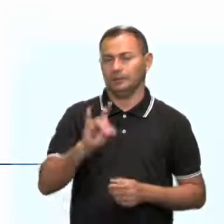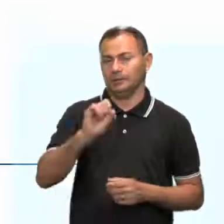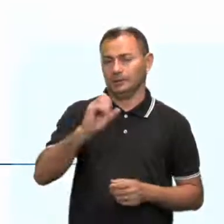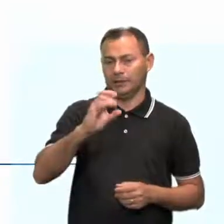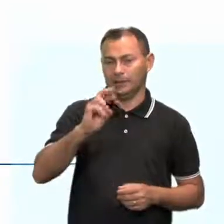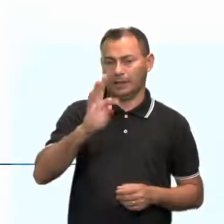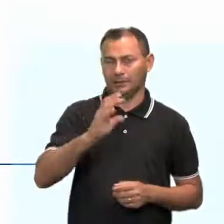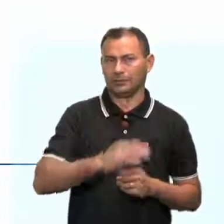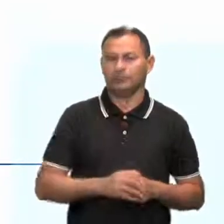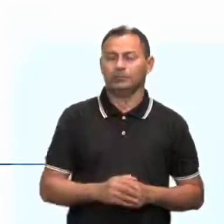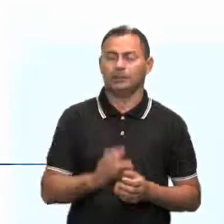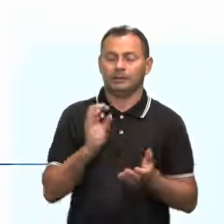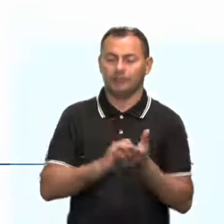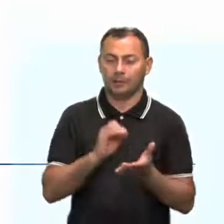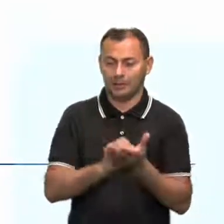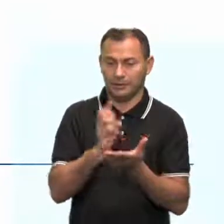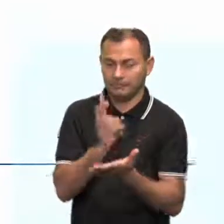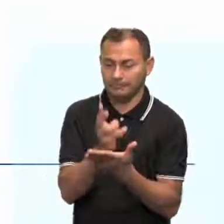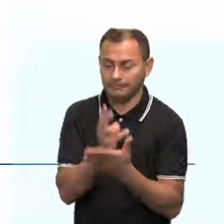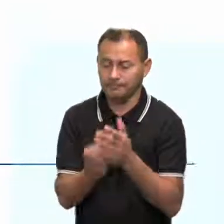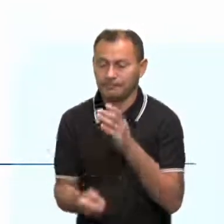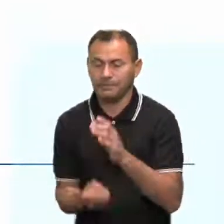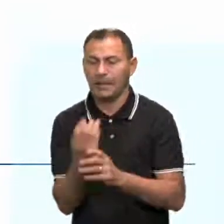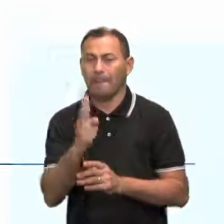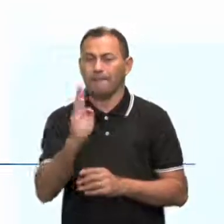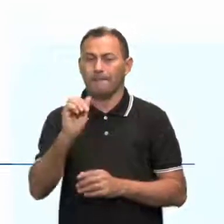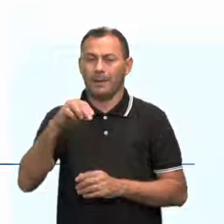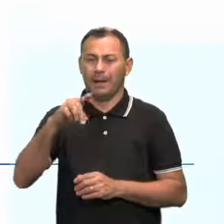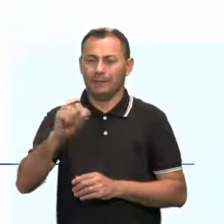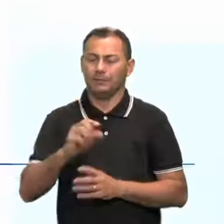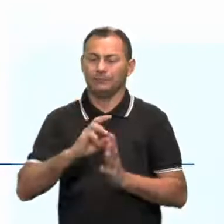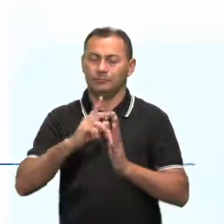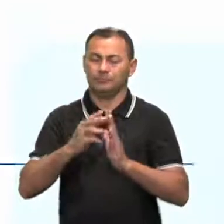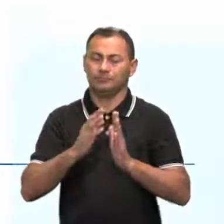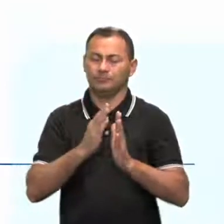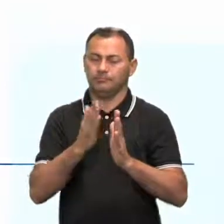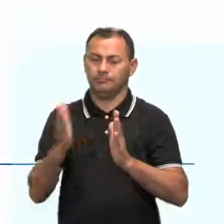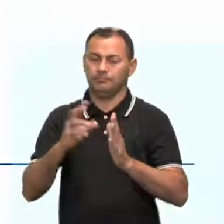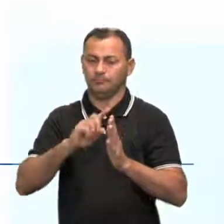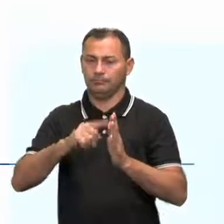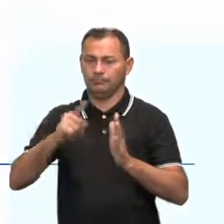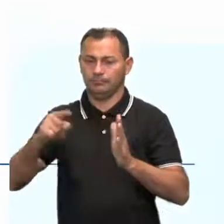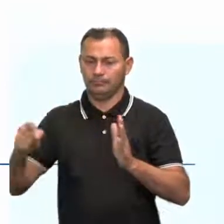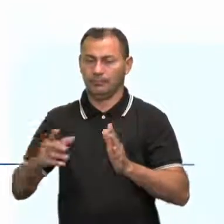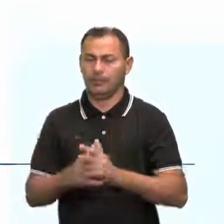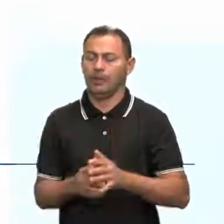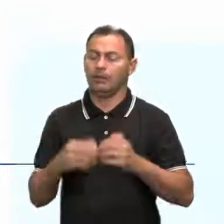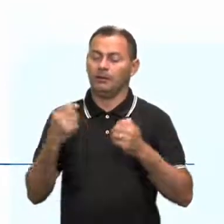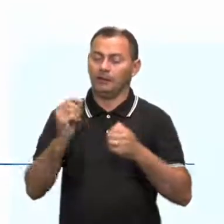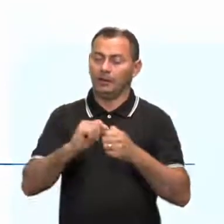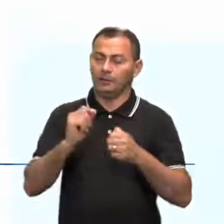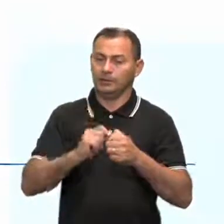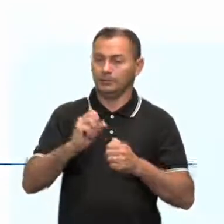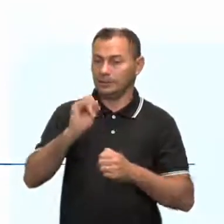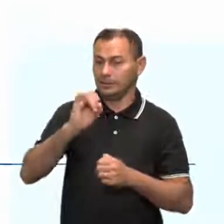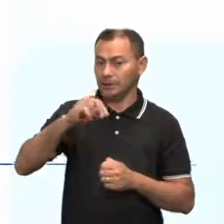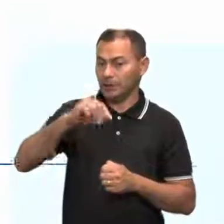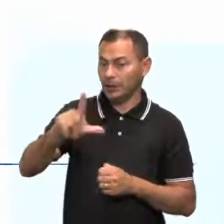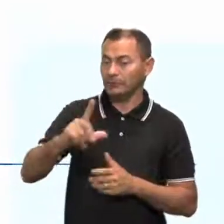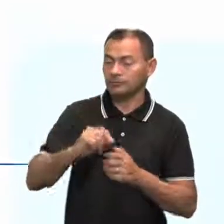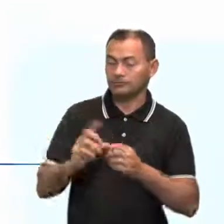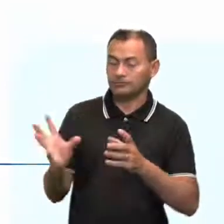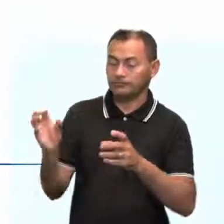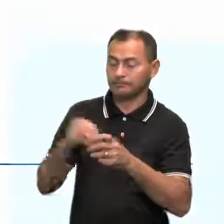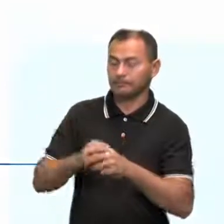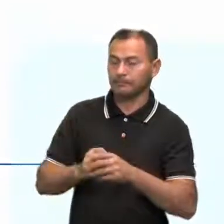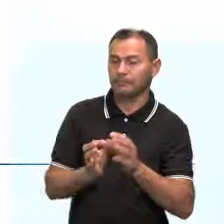essas descontinuidades geram uma banda infinita de frequências. Então, é por isso que você precisa fazer a filtragem do sinal, você precisa